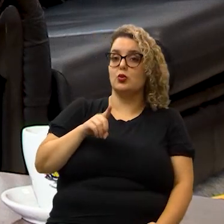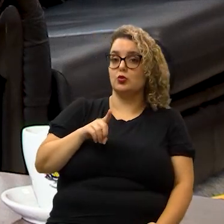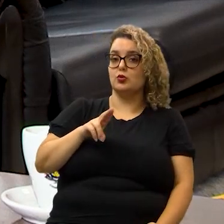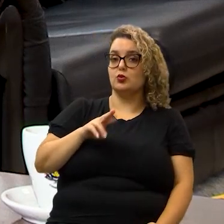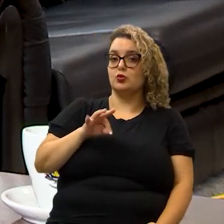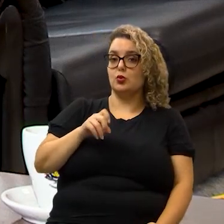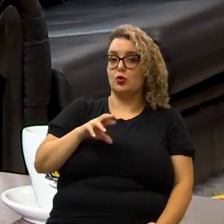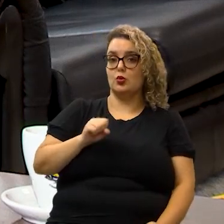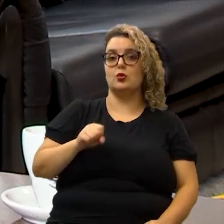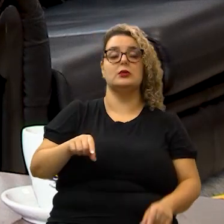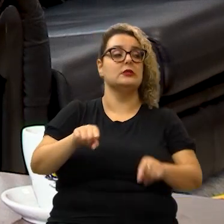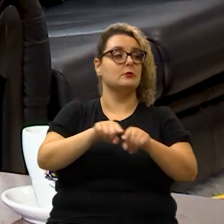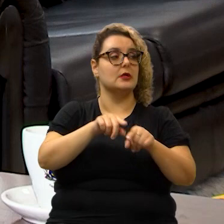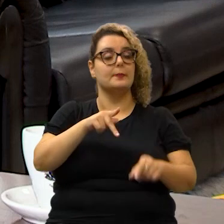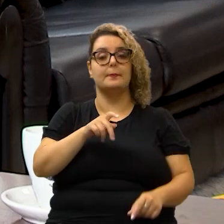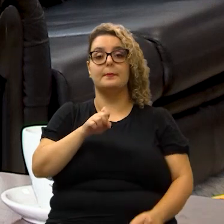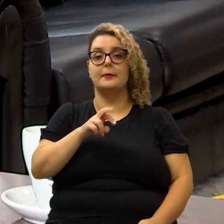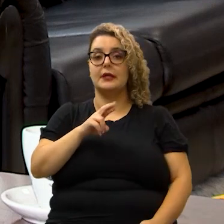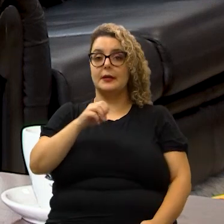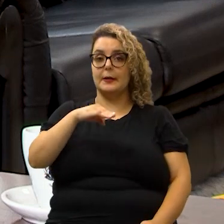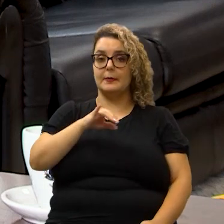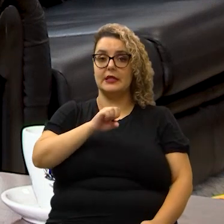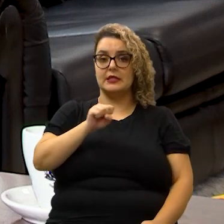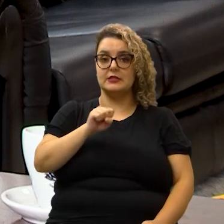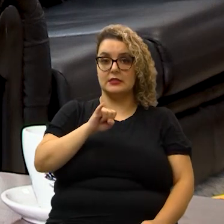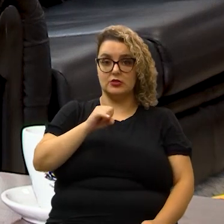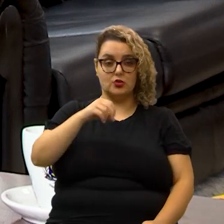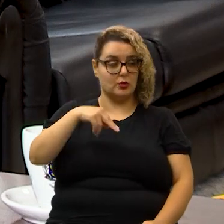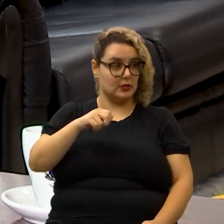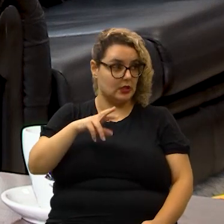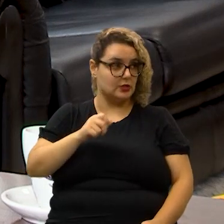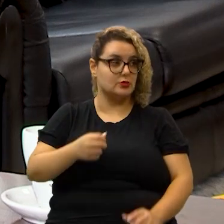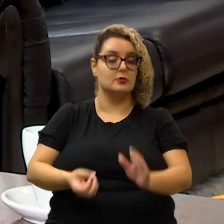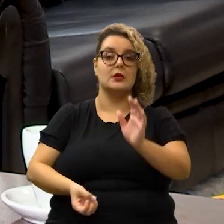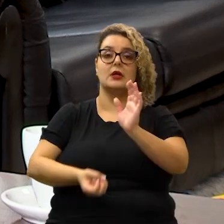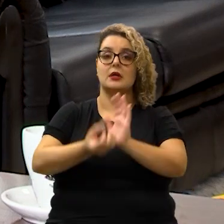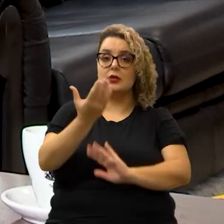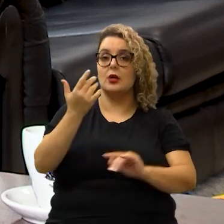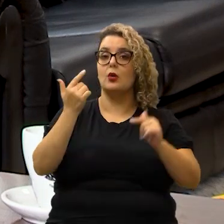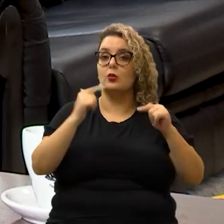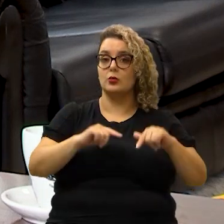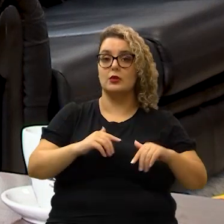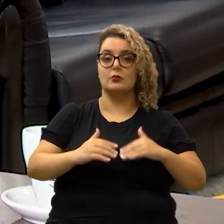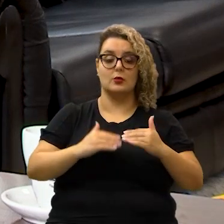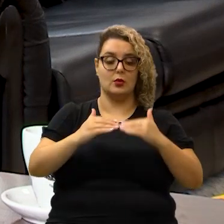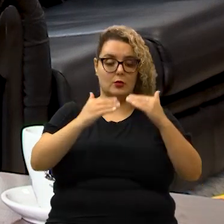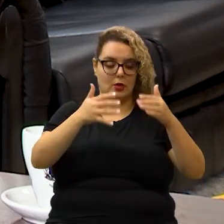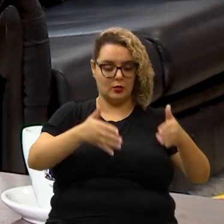do Ceasa, para criar um espaço de produção de mudas